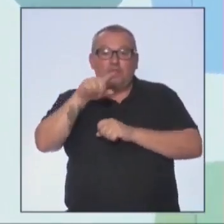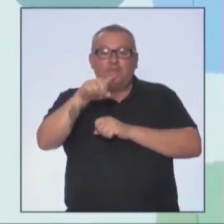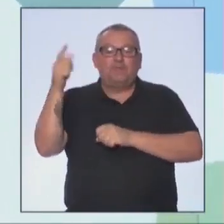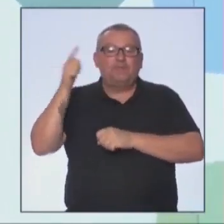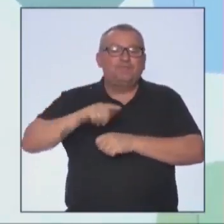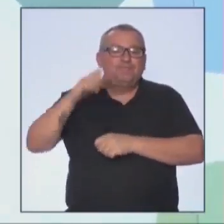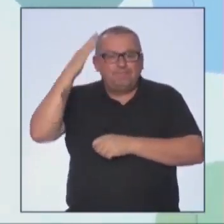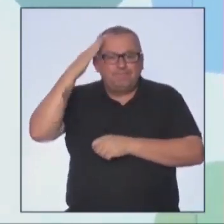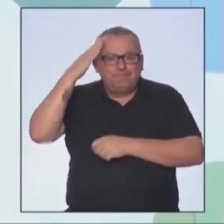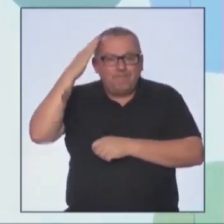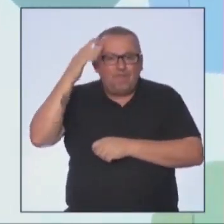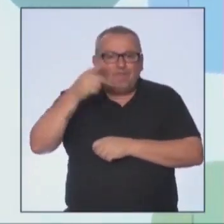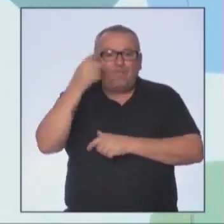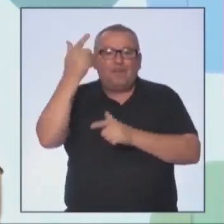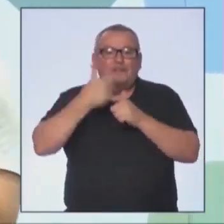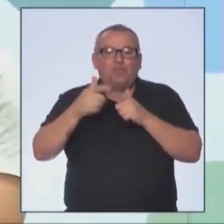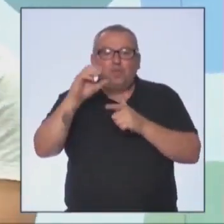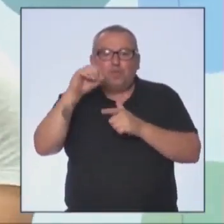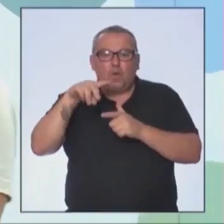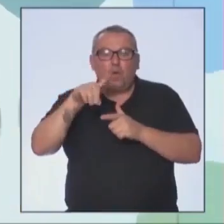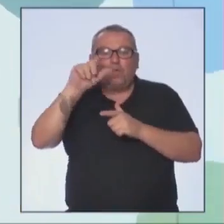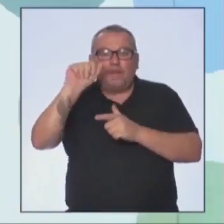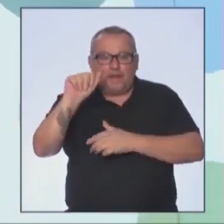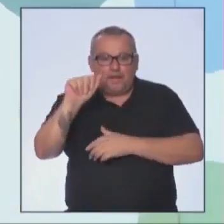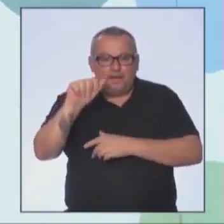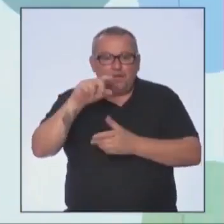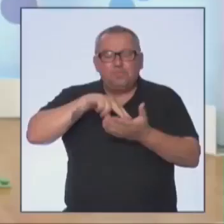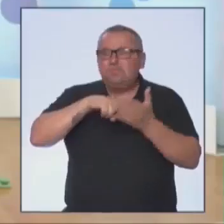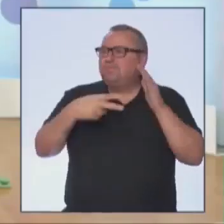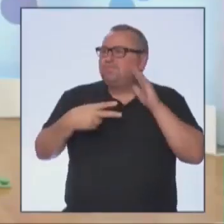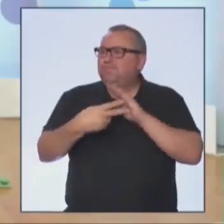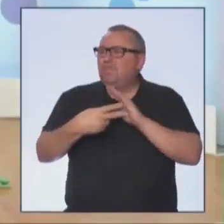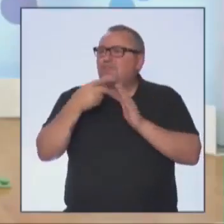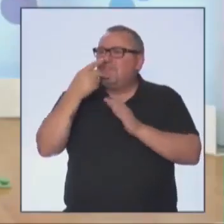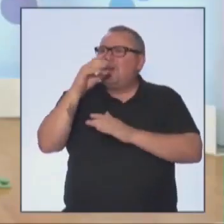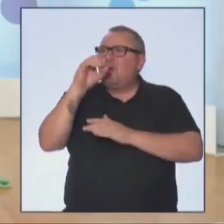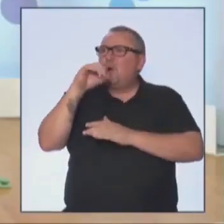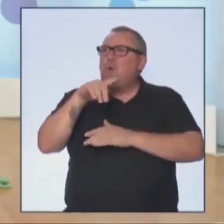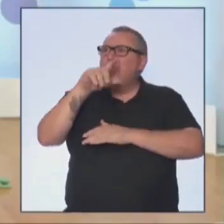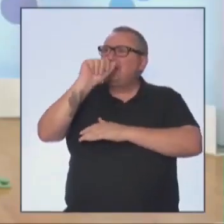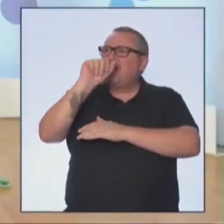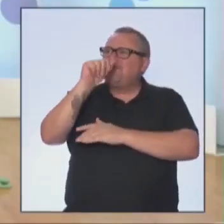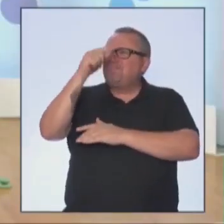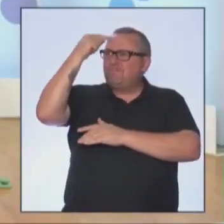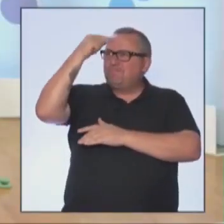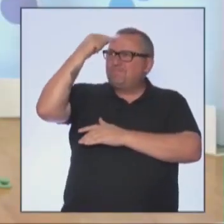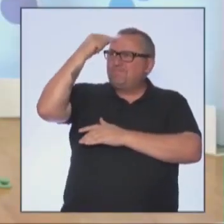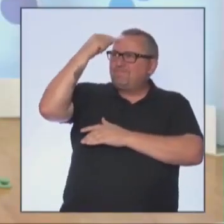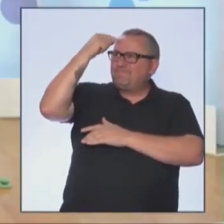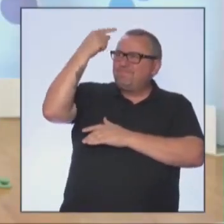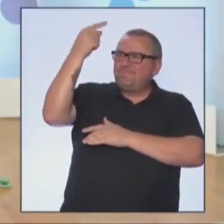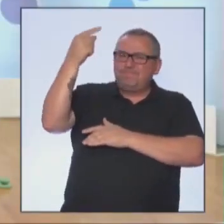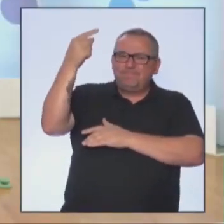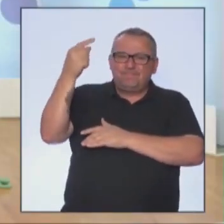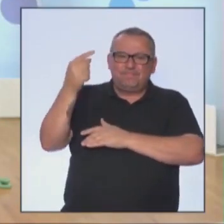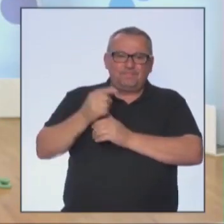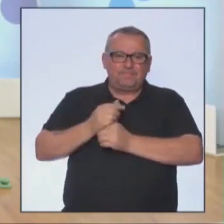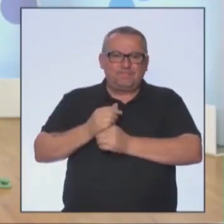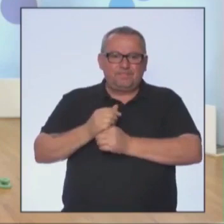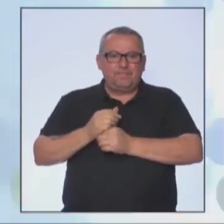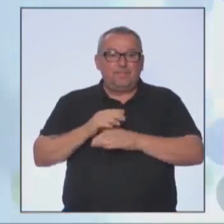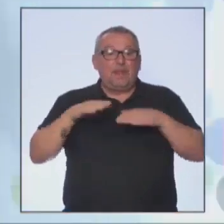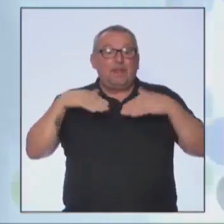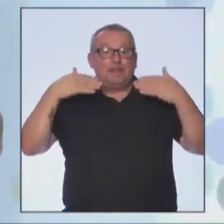entender, vamos falar sobre as ondas. Então, Francisco, o que vem na sua cabeça? Se eu falar para você o que é uma onda, o que você pensa?